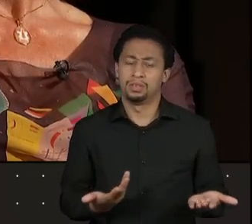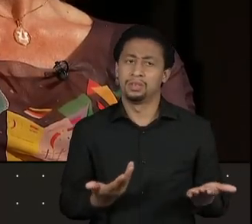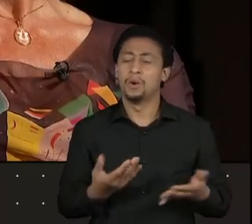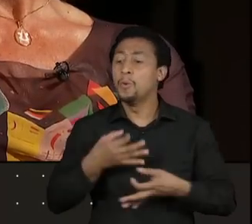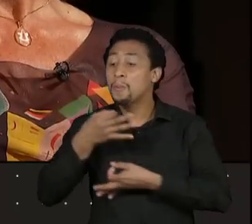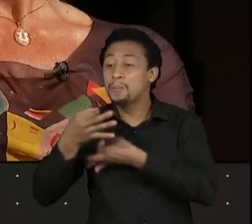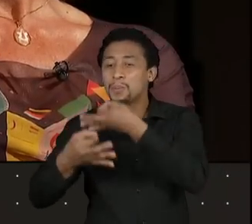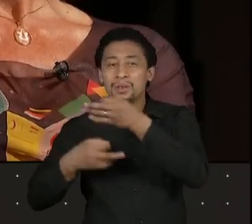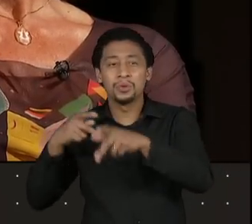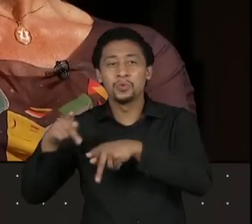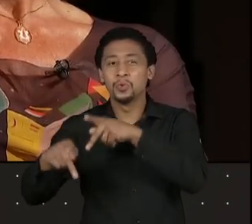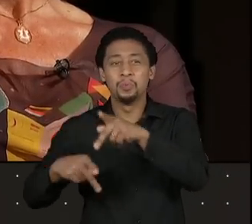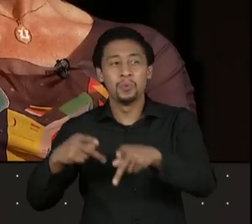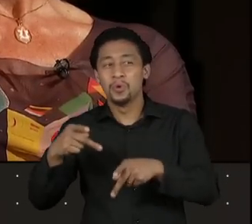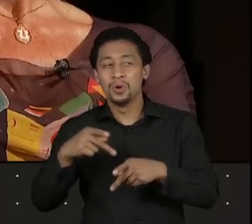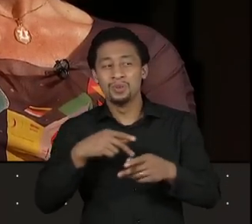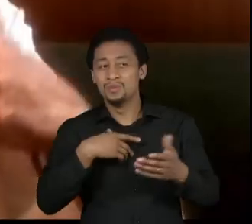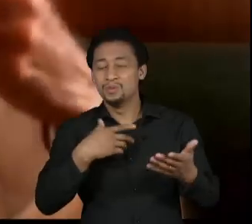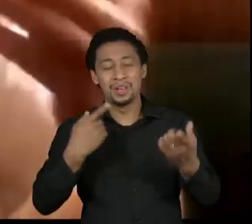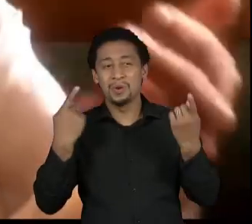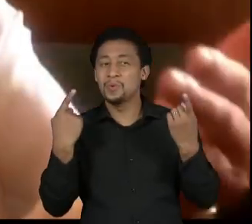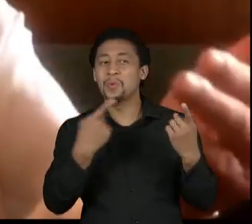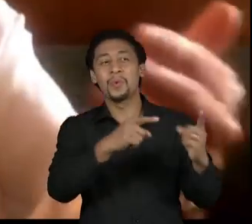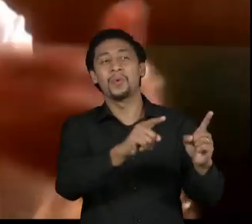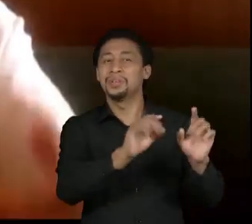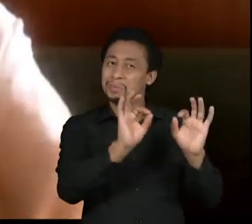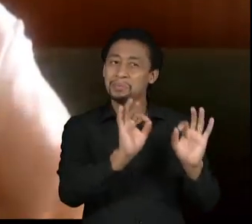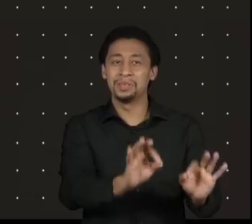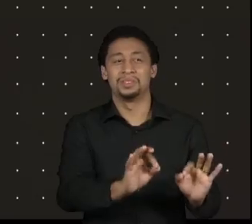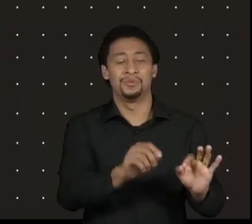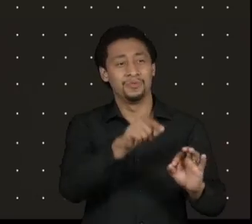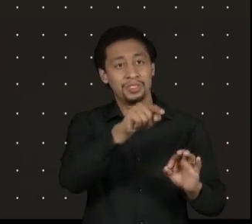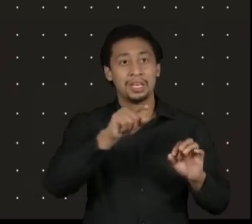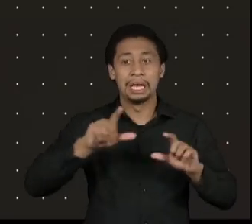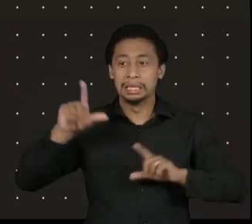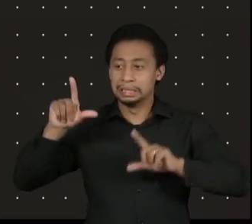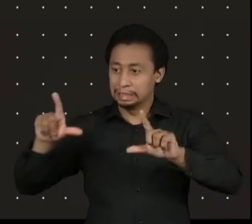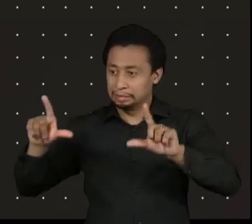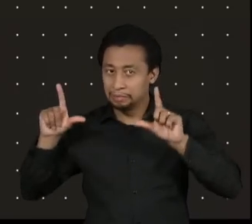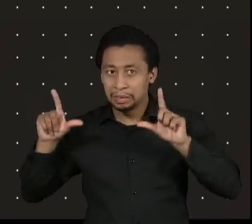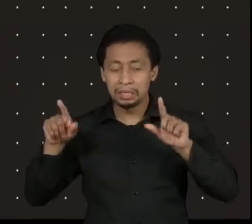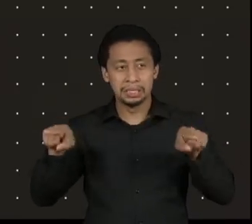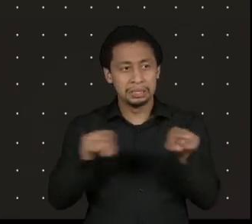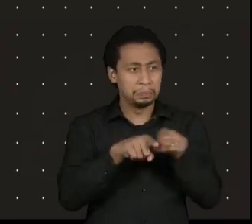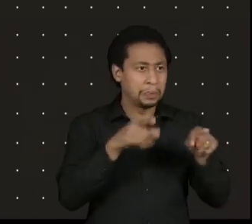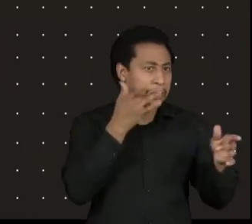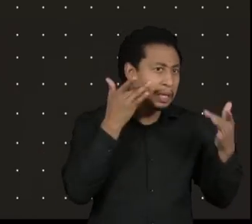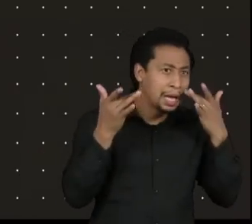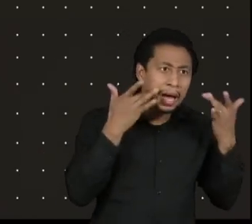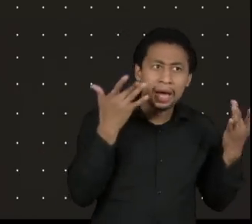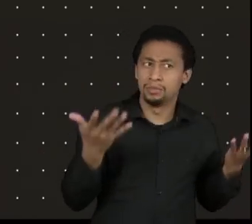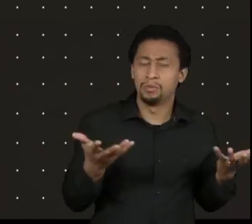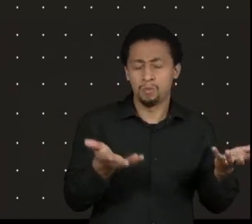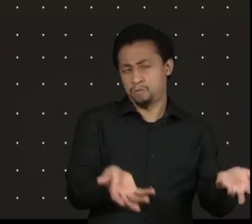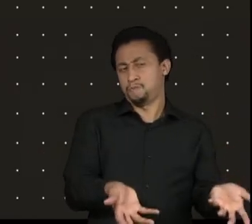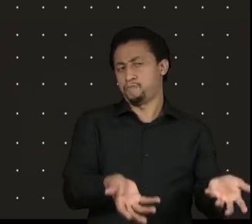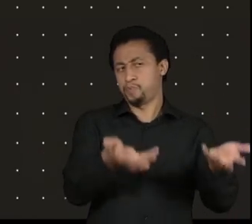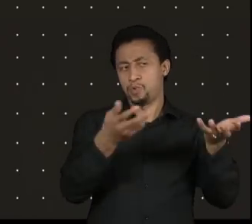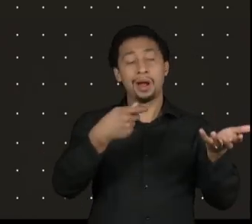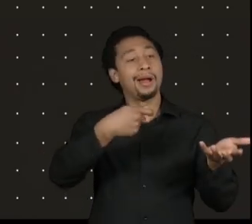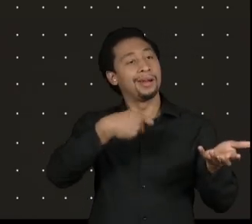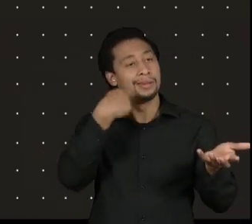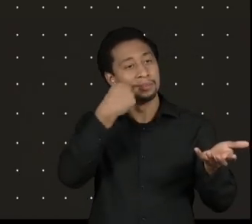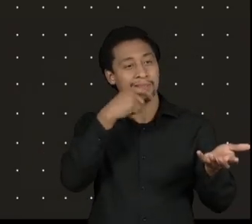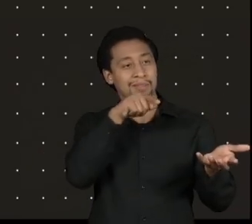pública, porque surgias já como no teatro e na TV como a grande atriz que fosse